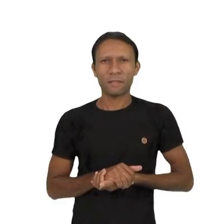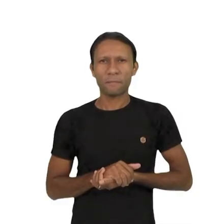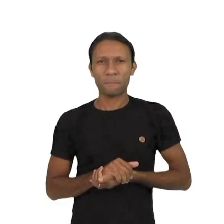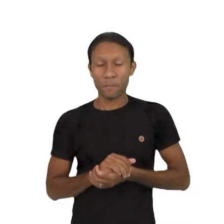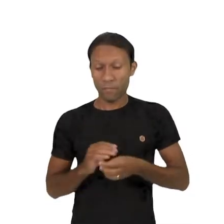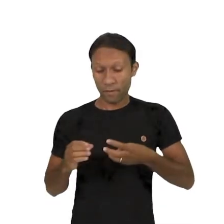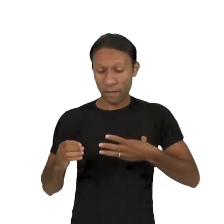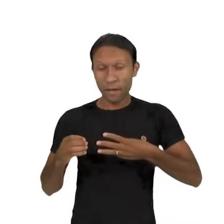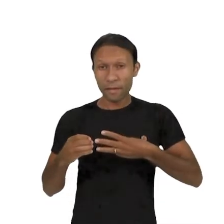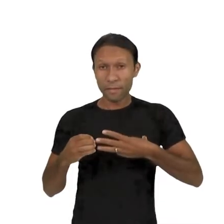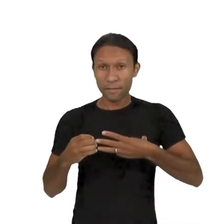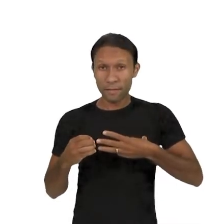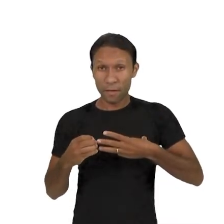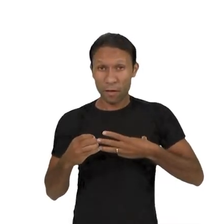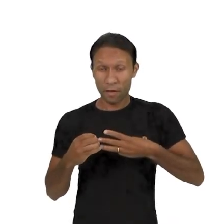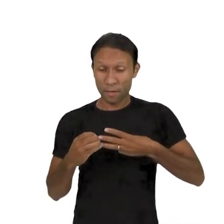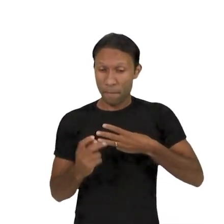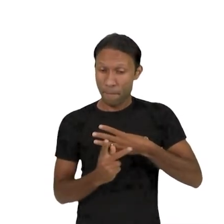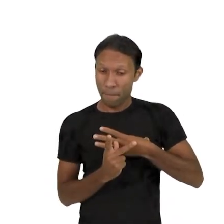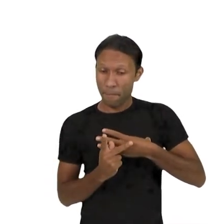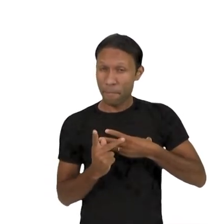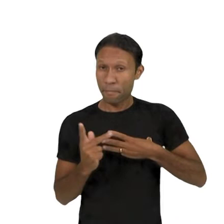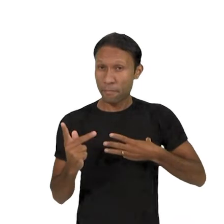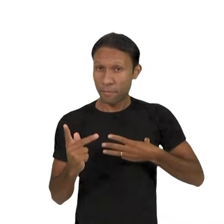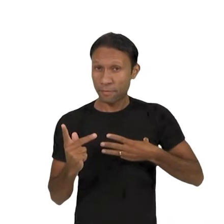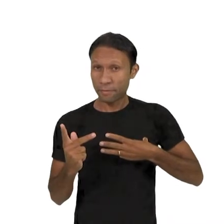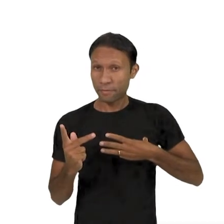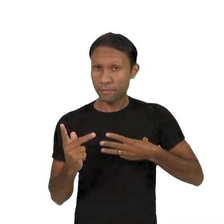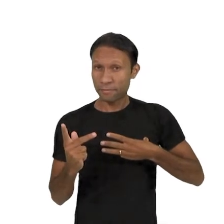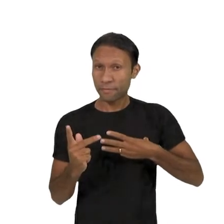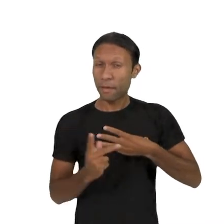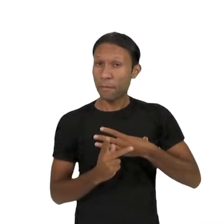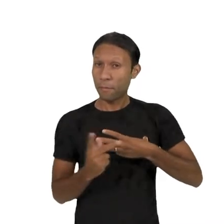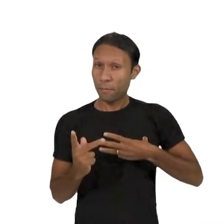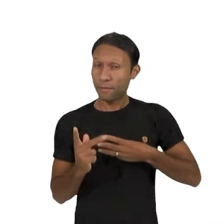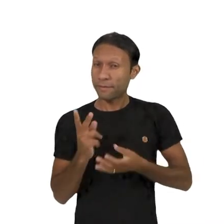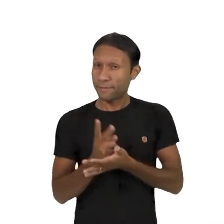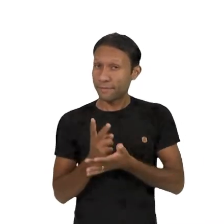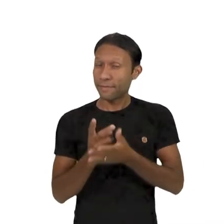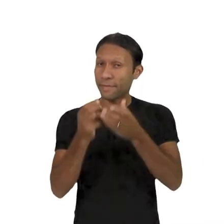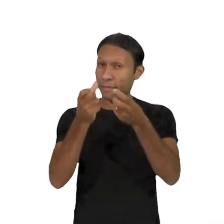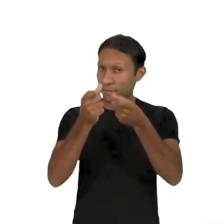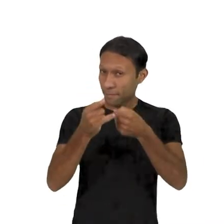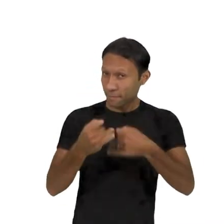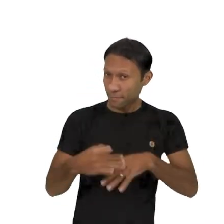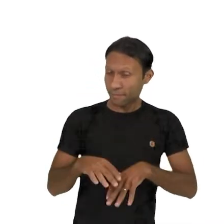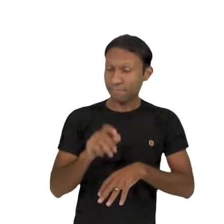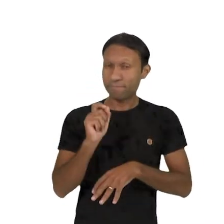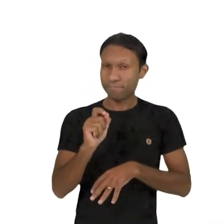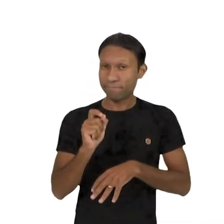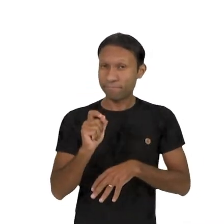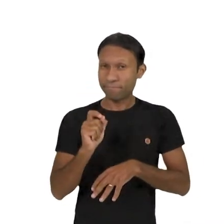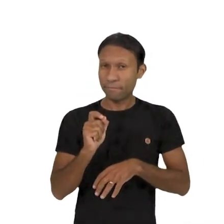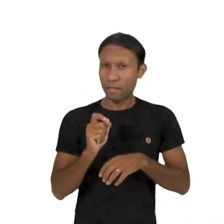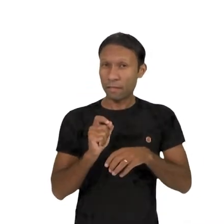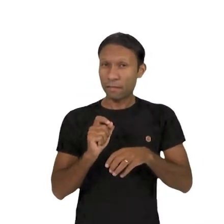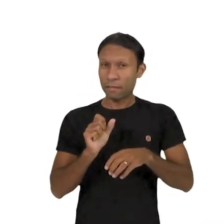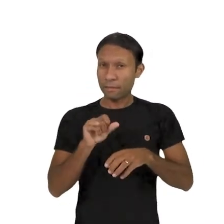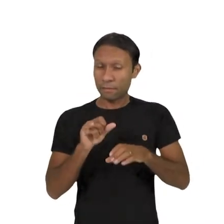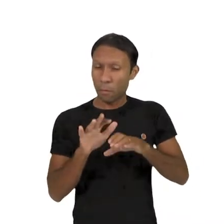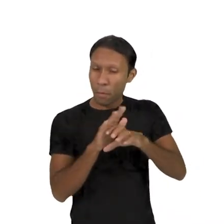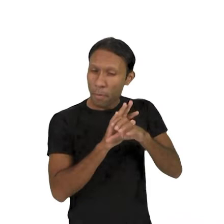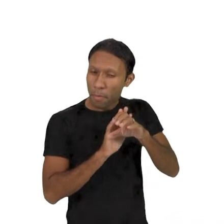Nas células procariontes, tá? Como falei para vocês, no citoplasma das